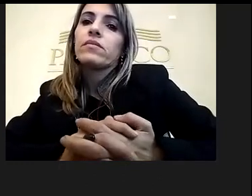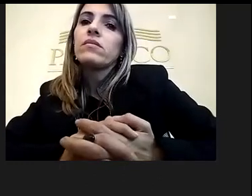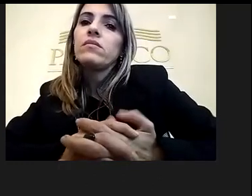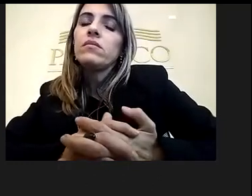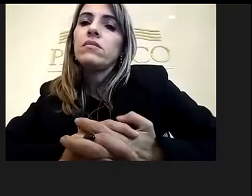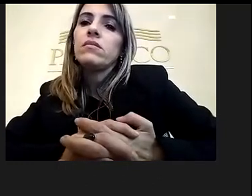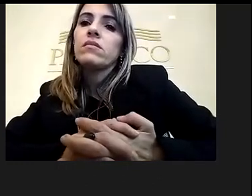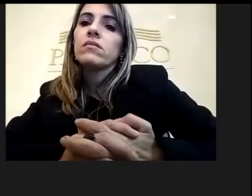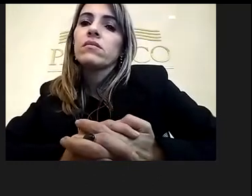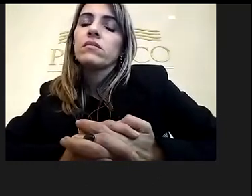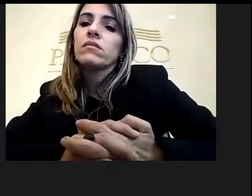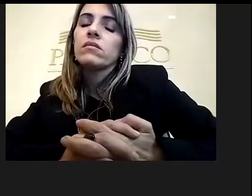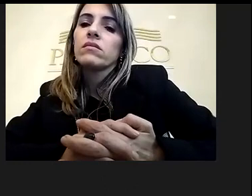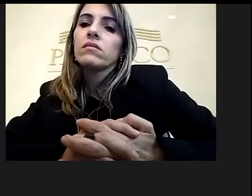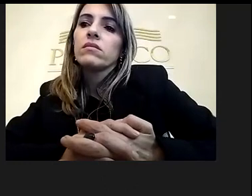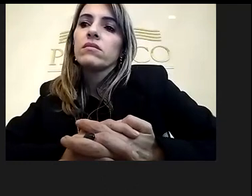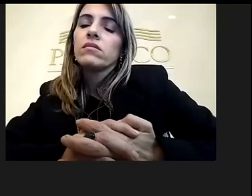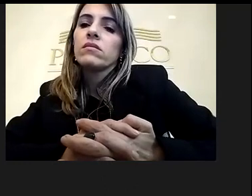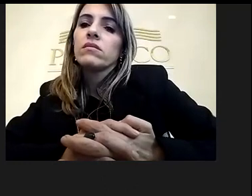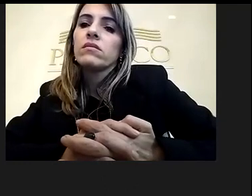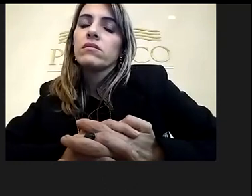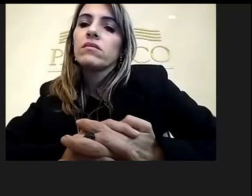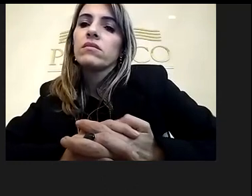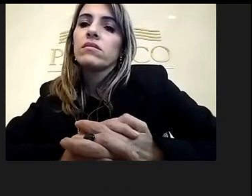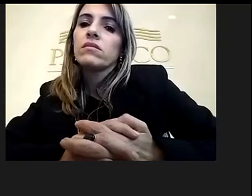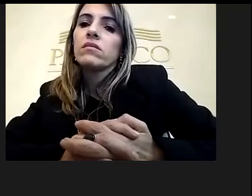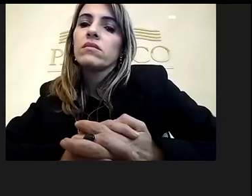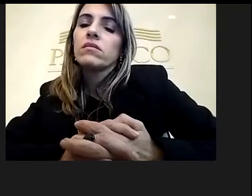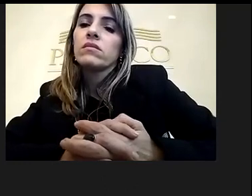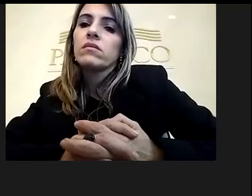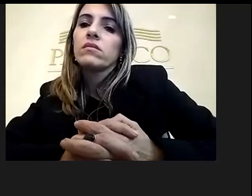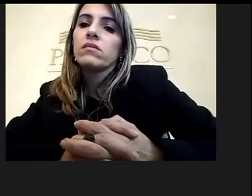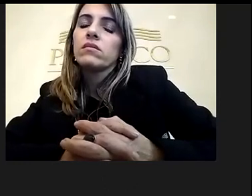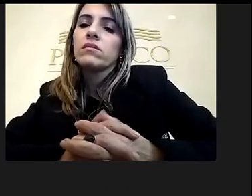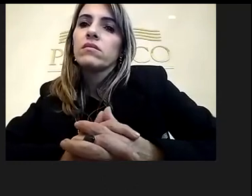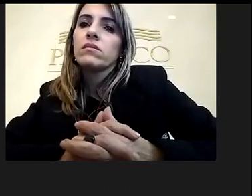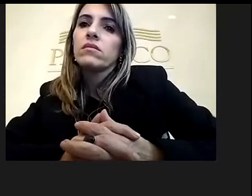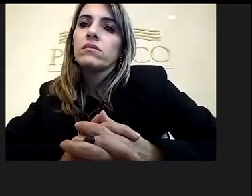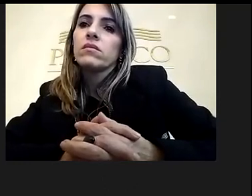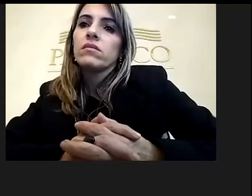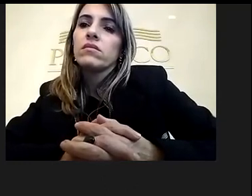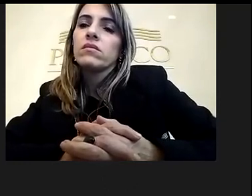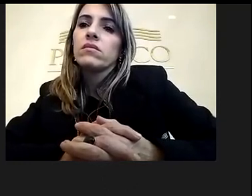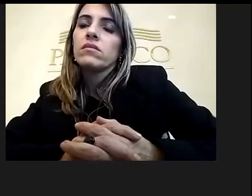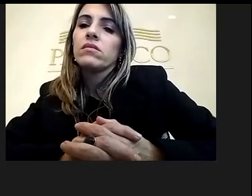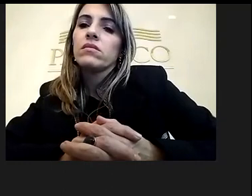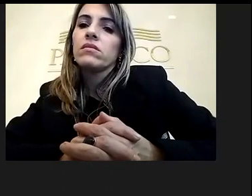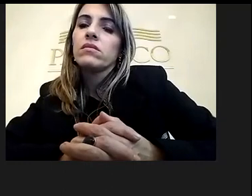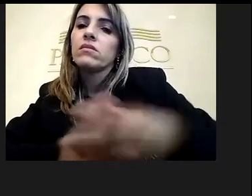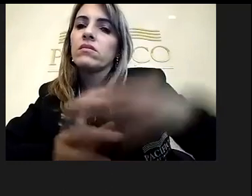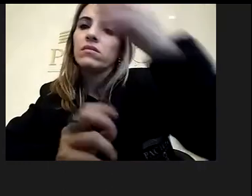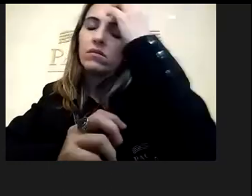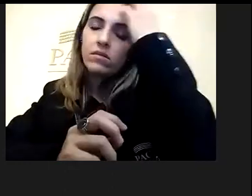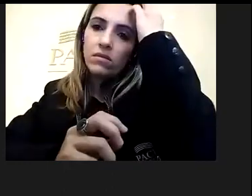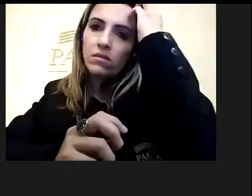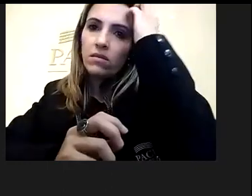Numa questão de estar fazendo terapia, que a gente percebe o complexo de Édipo, Mari,